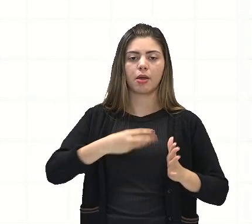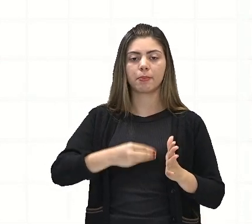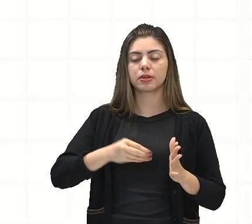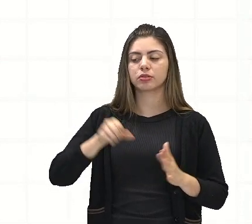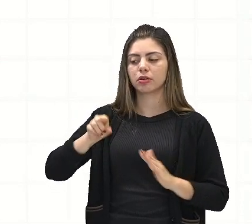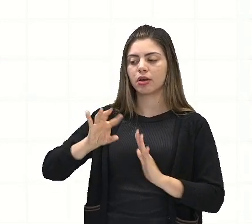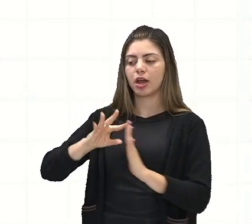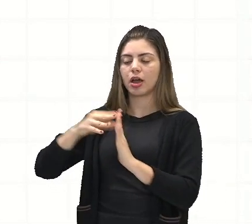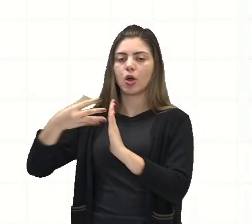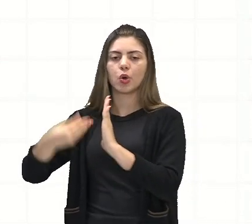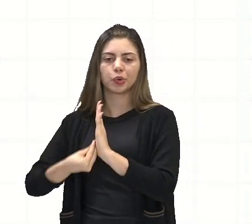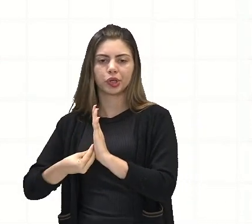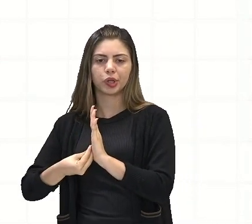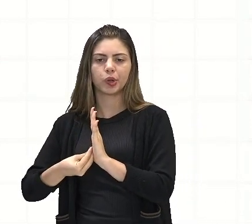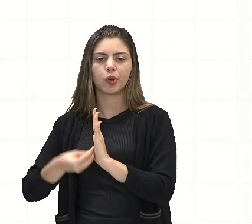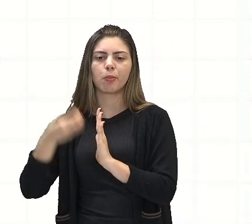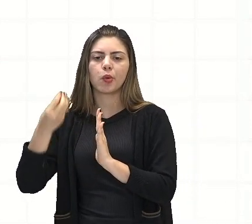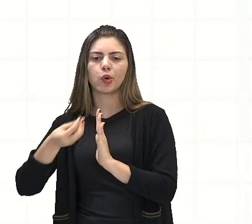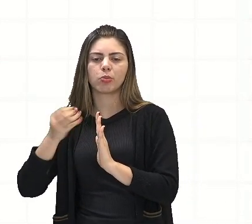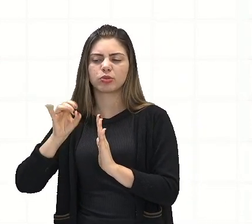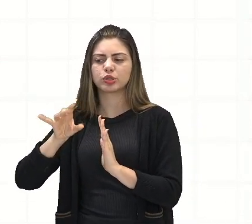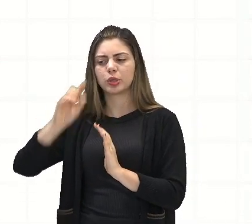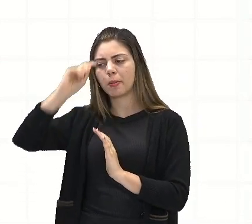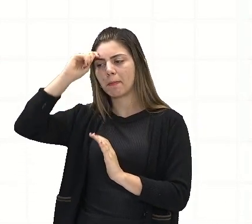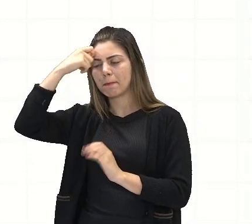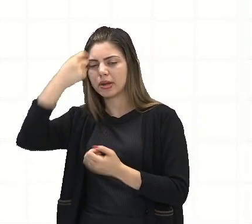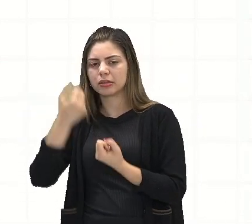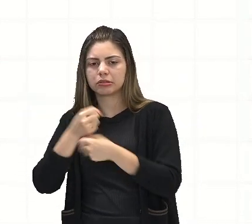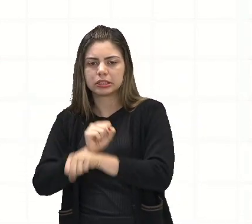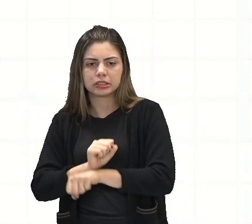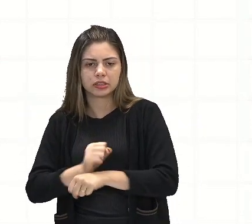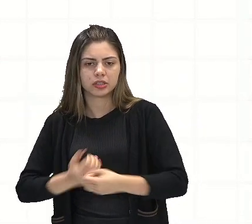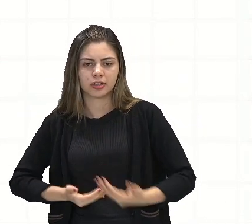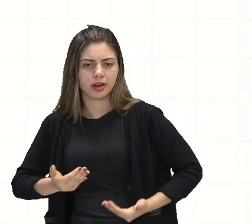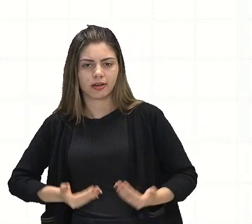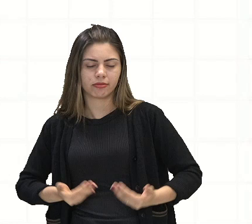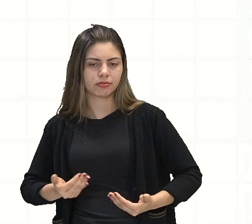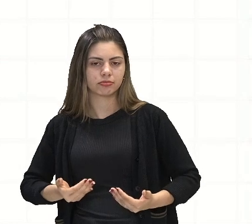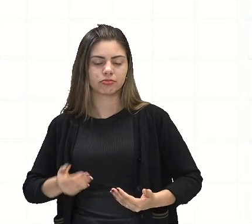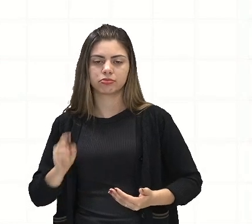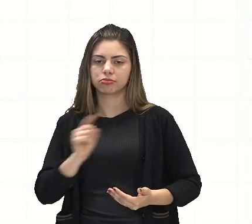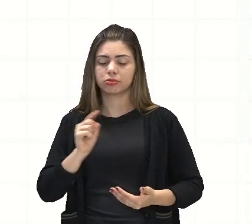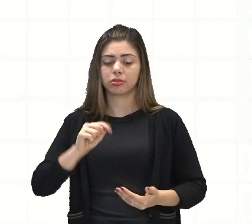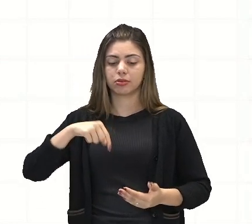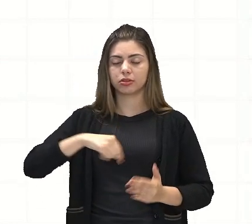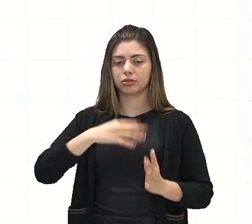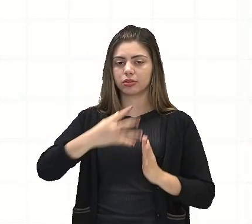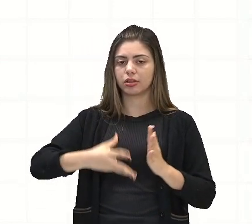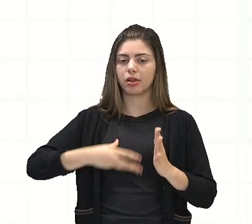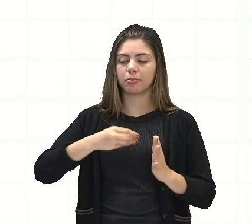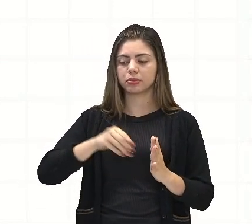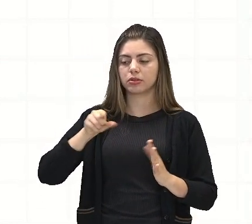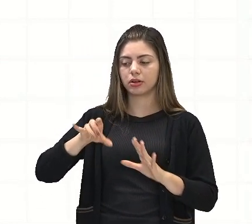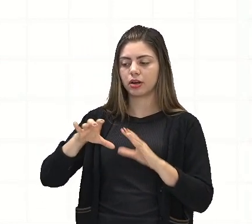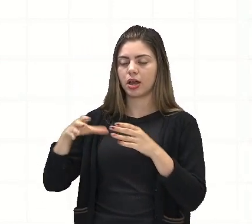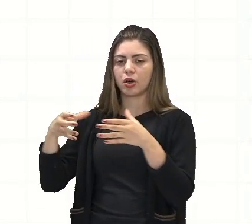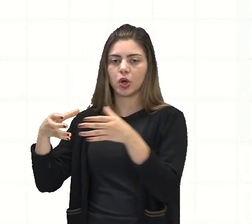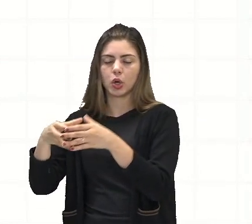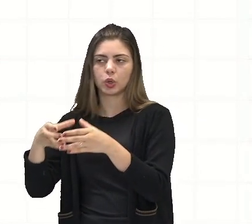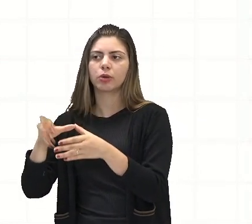ser concentrados apenas por negros escravizados. Os quilombos amazônicos, além dos